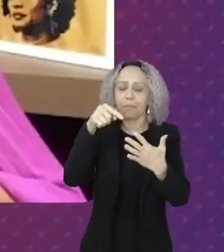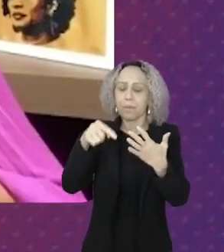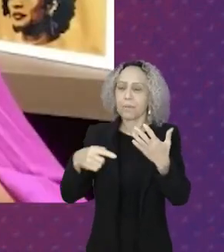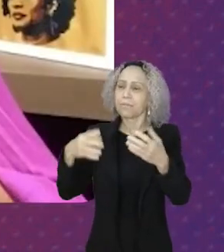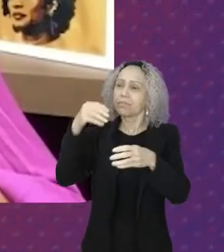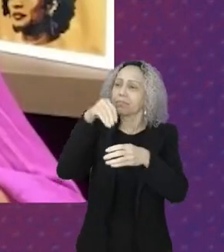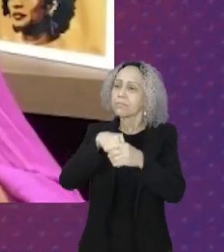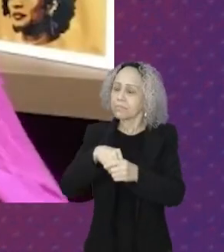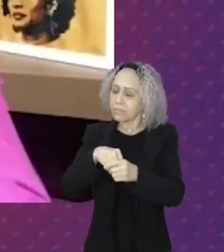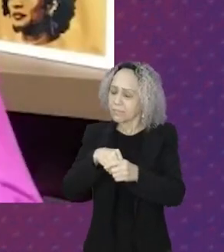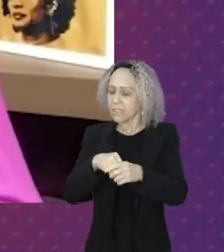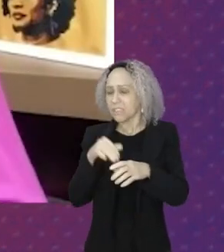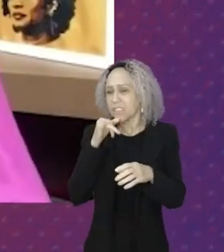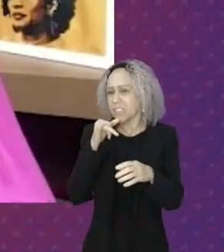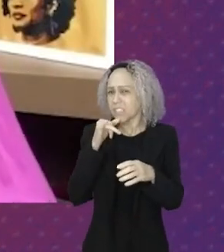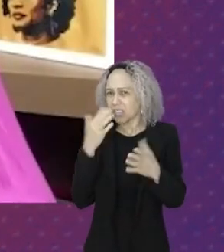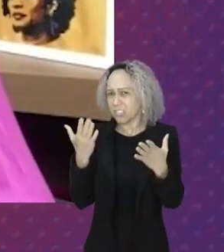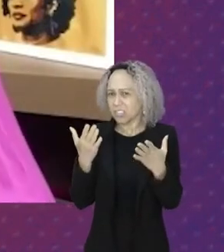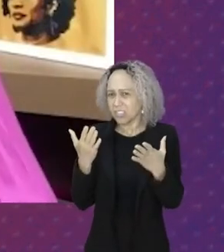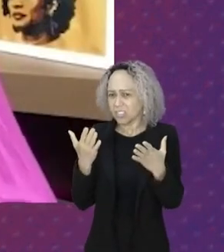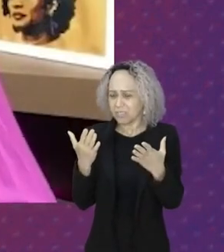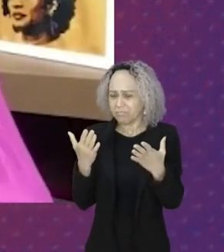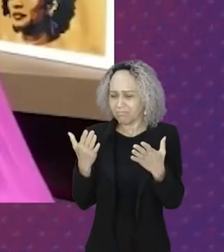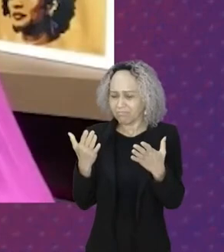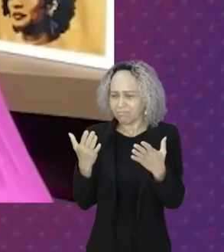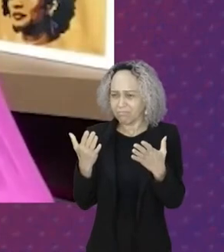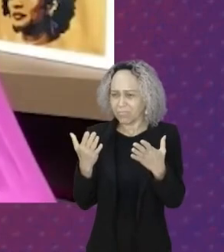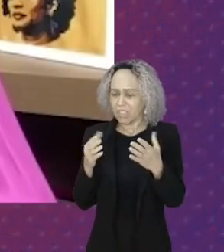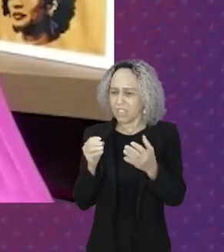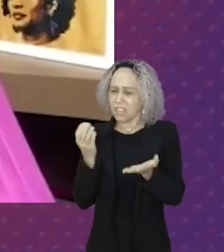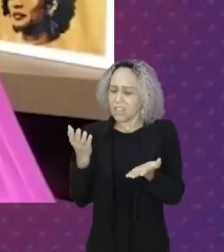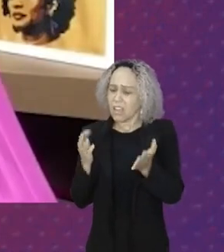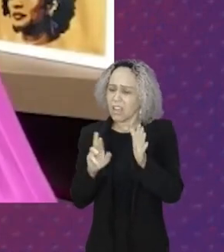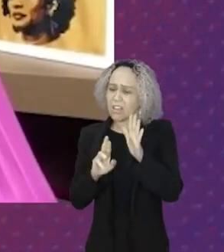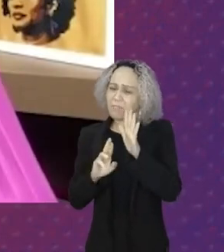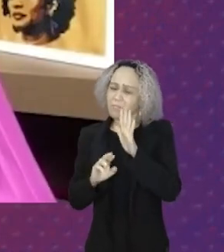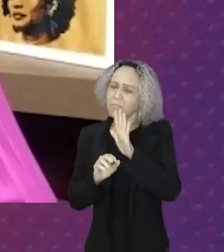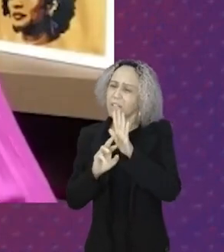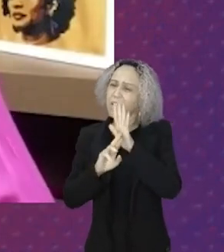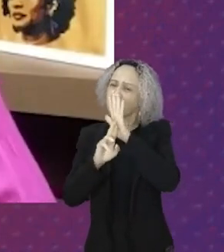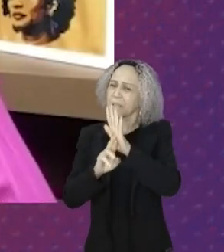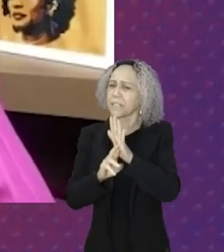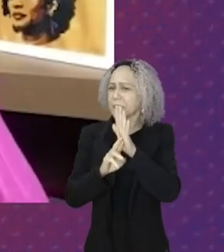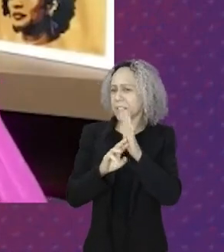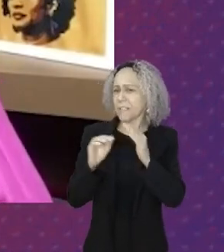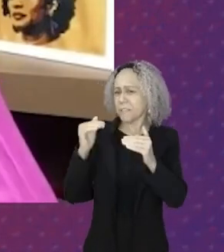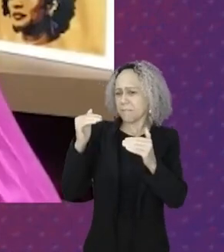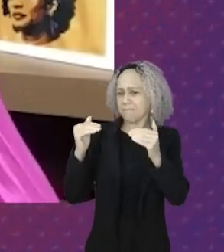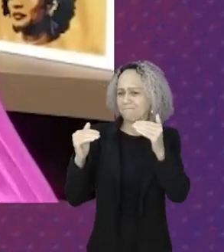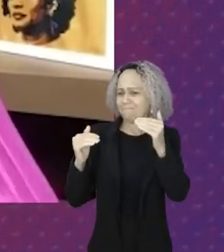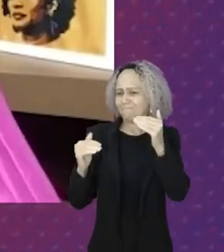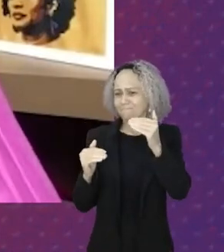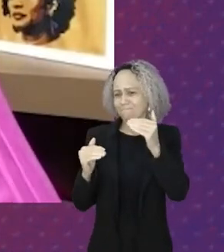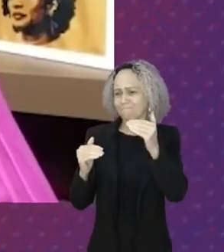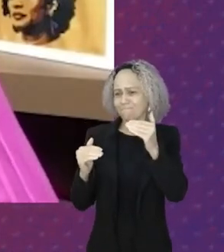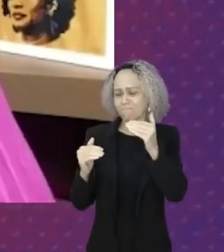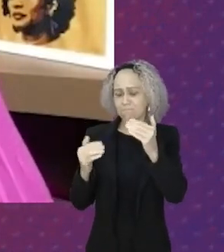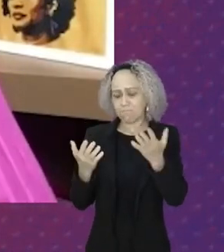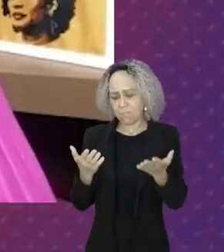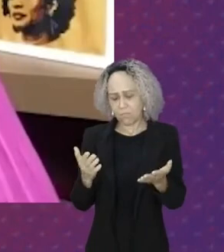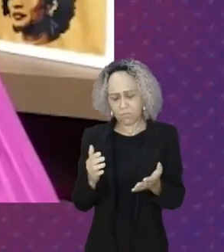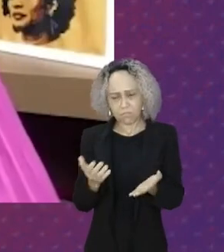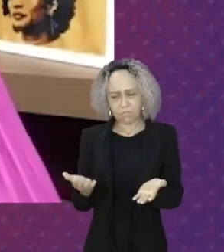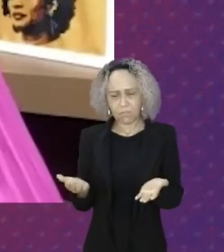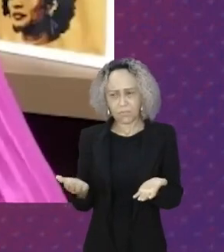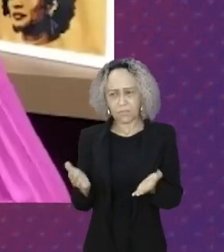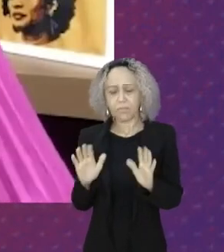a subrepresentação até questões de saúde emocional. Muitas vezes, nós dizemos que,